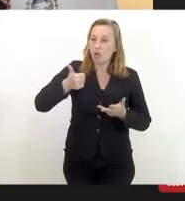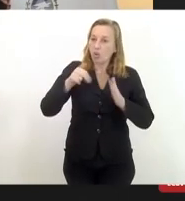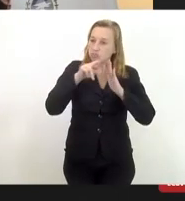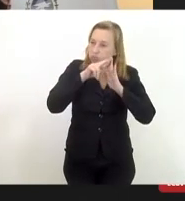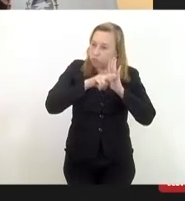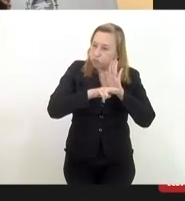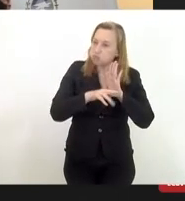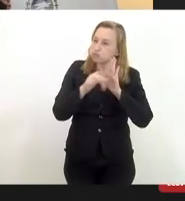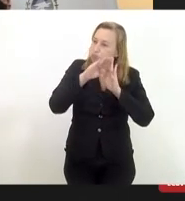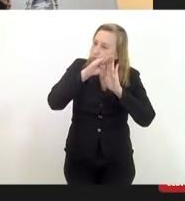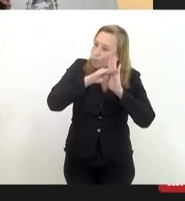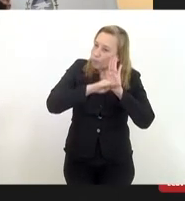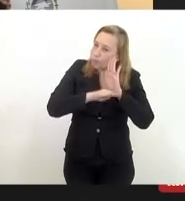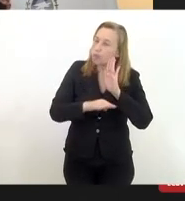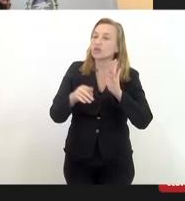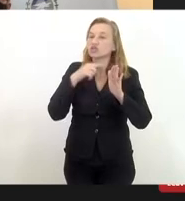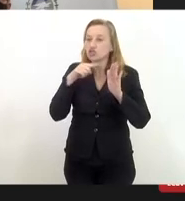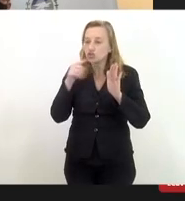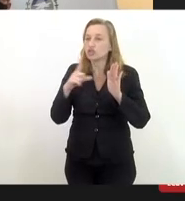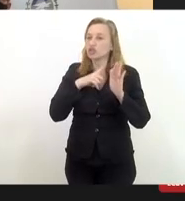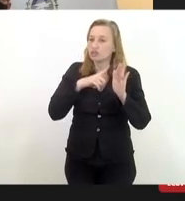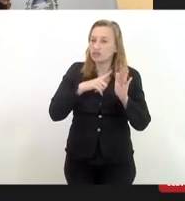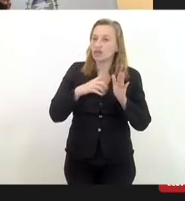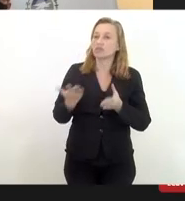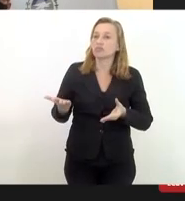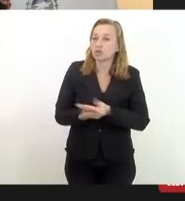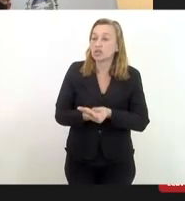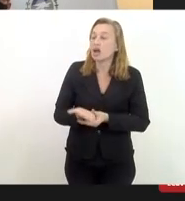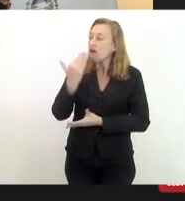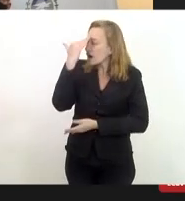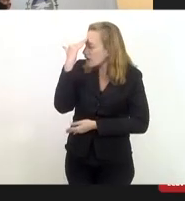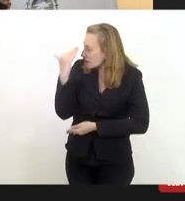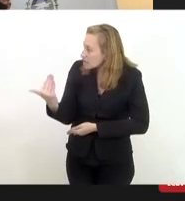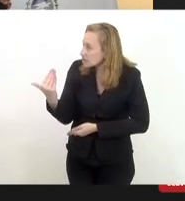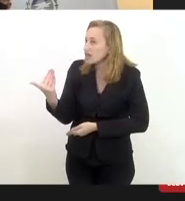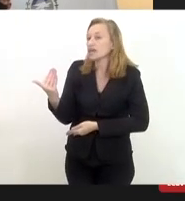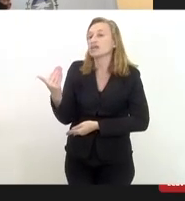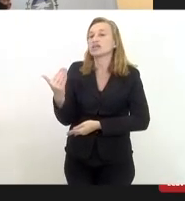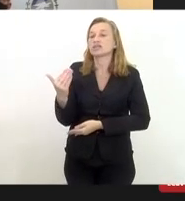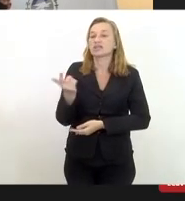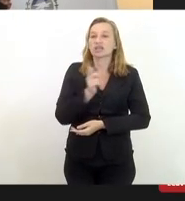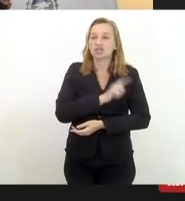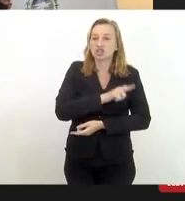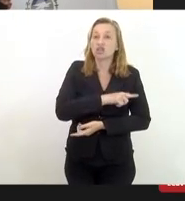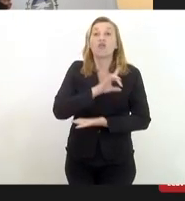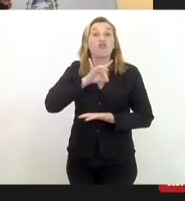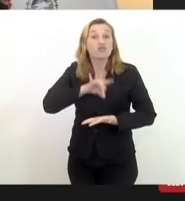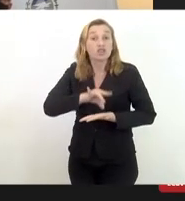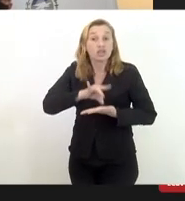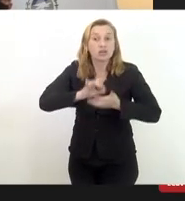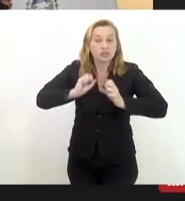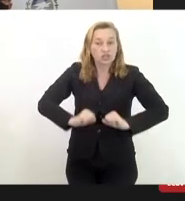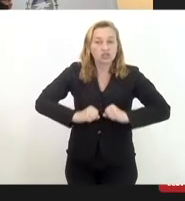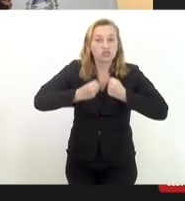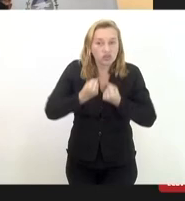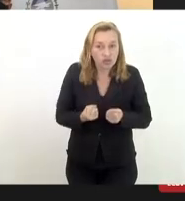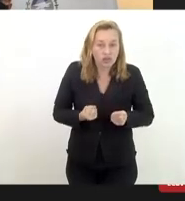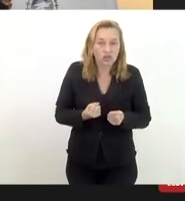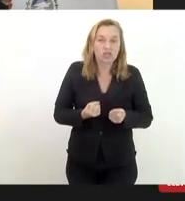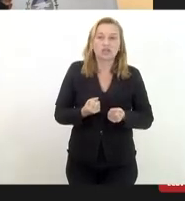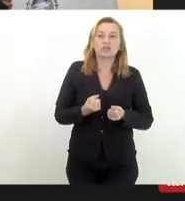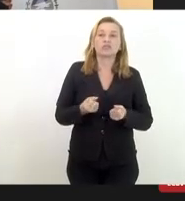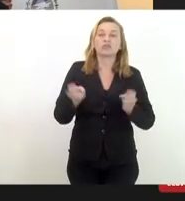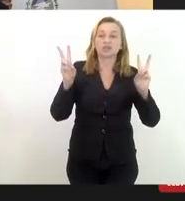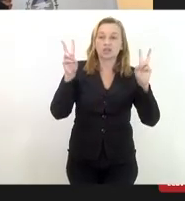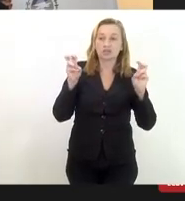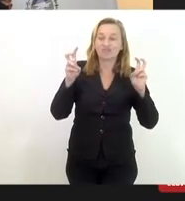dúvidas que, eventualmente, nos autos do processo... Eu agradeço que essa gestão esteja realmente imbuída desse intuito, porque,